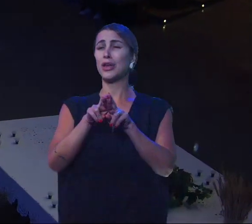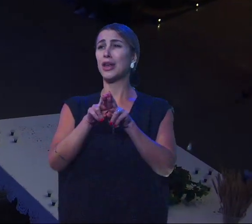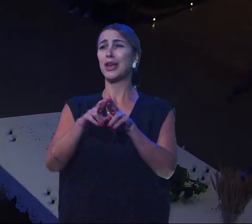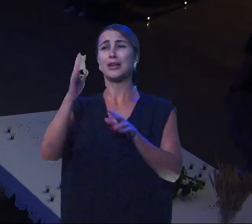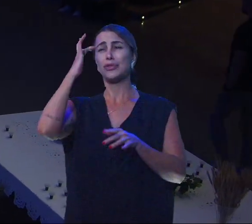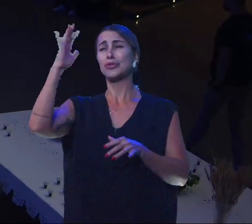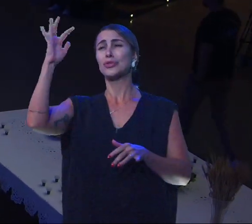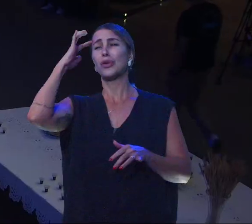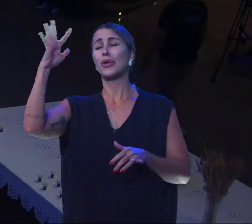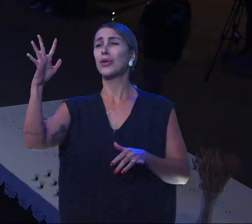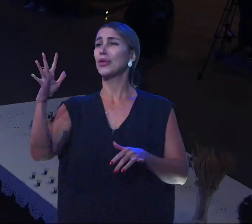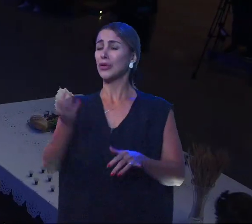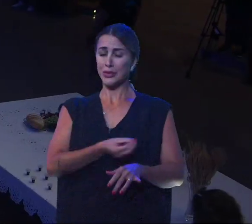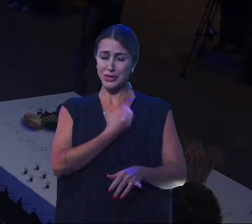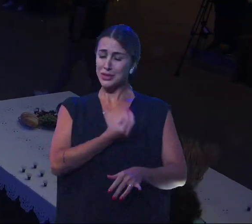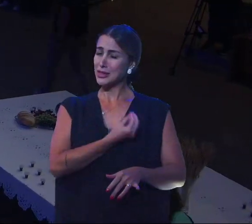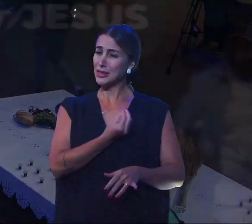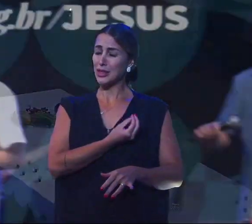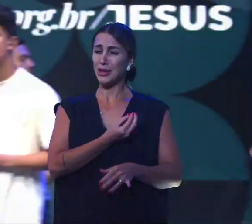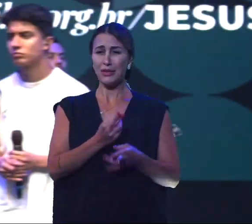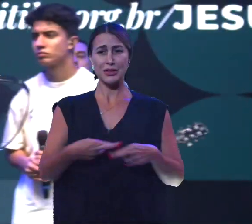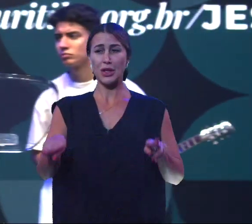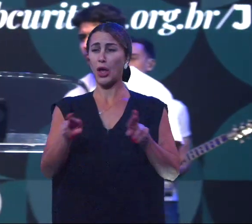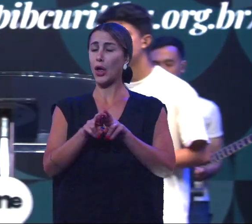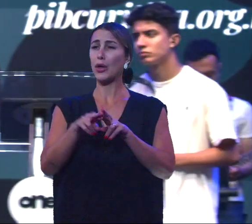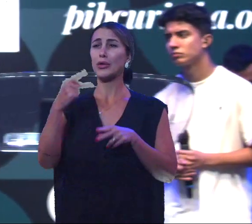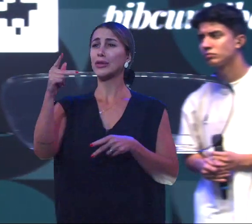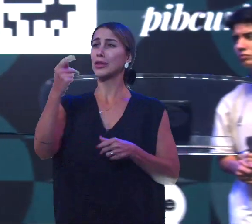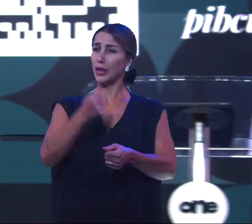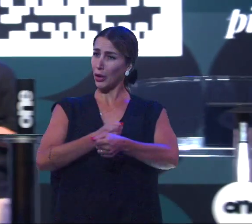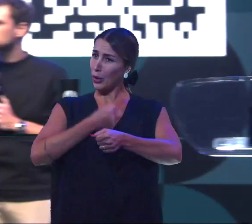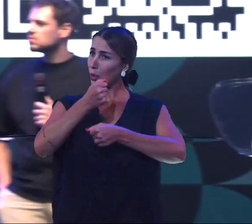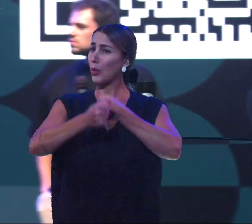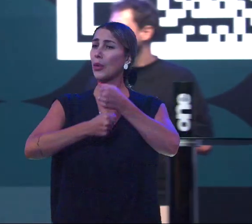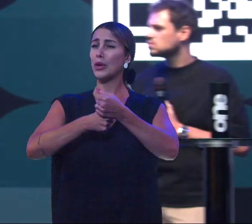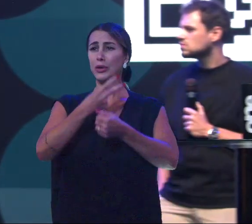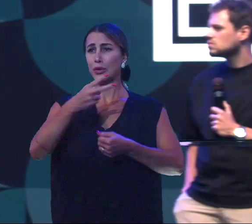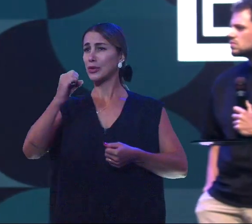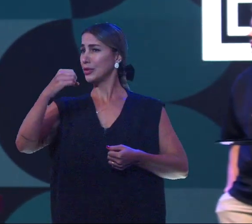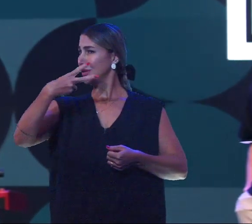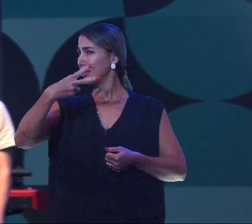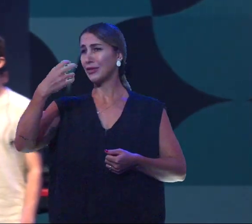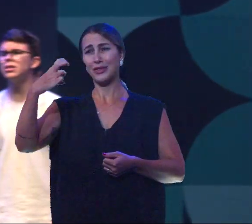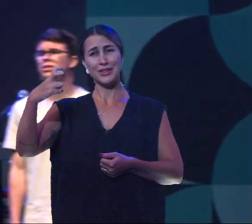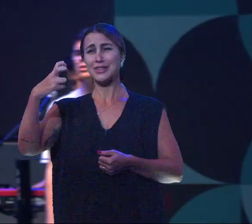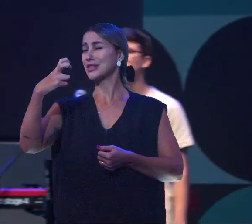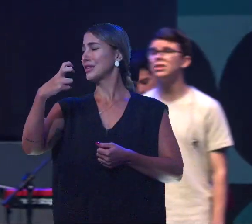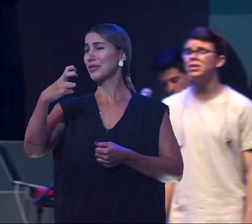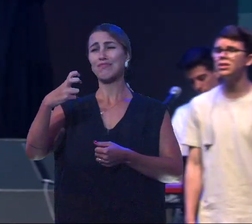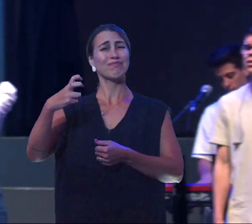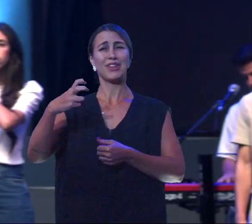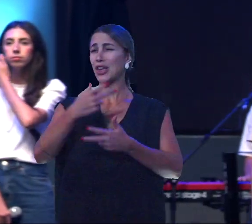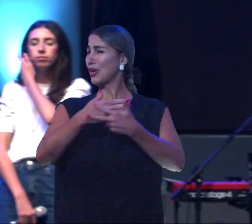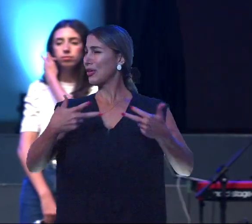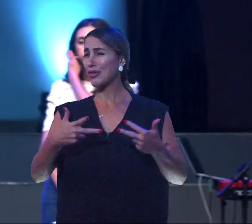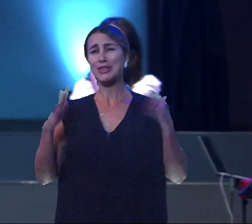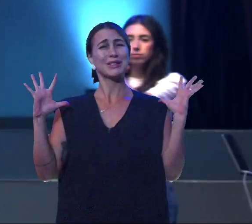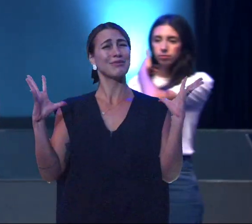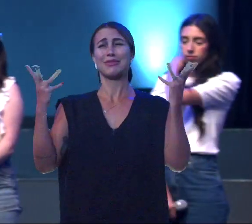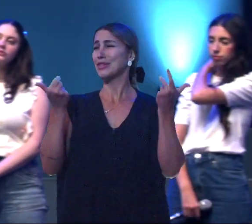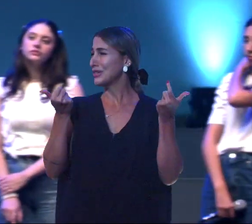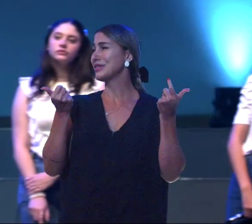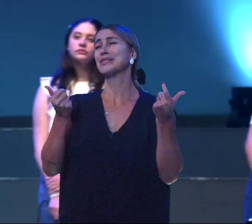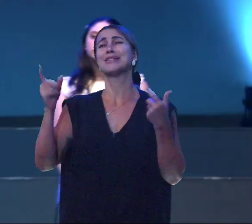Deus quer ressignificar o seu ano de 2025 e vai ter coisas tremendas e sobrenaturais daquilo que Deus vai